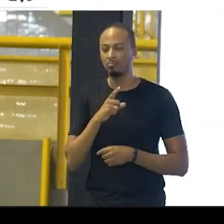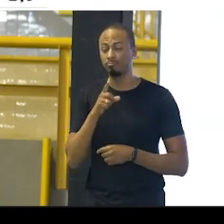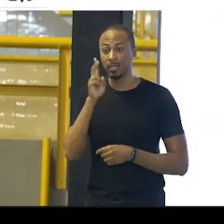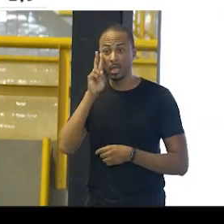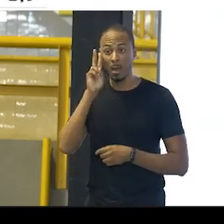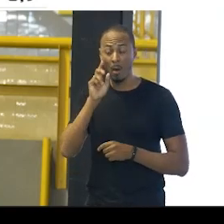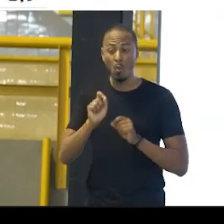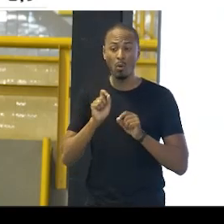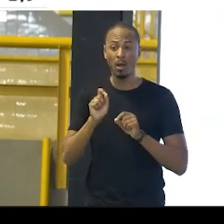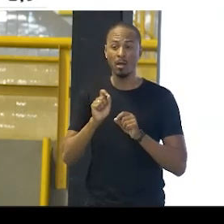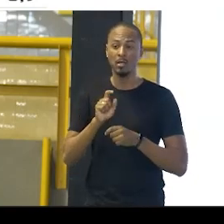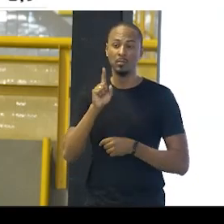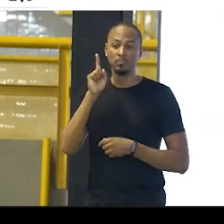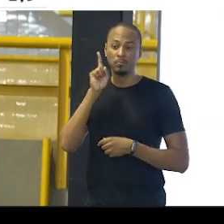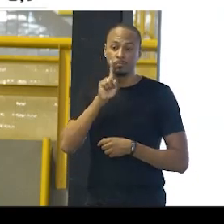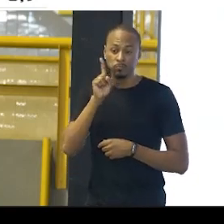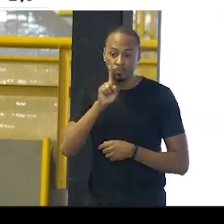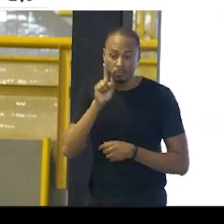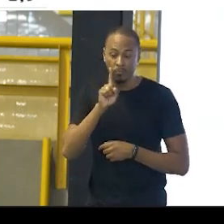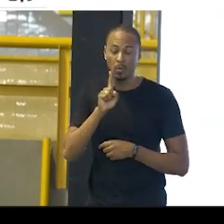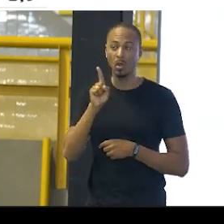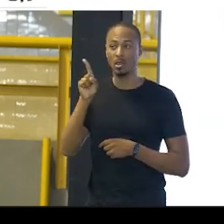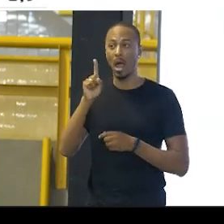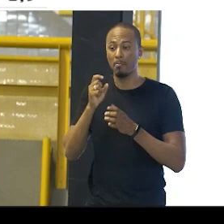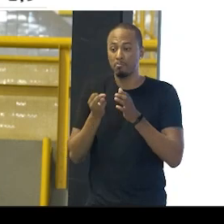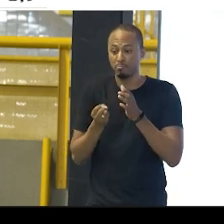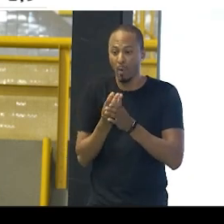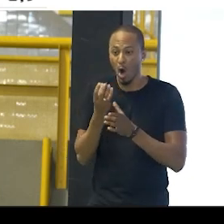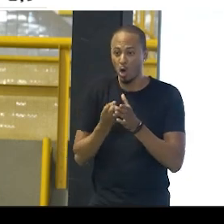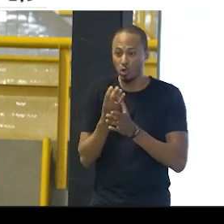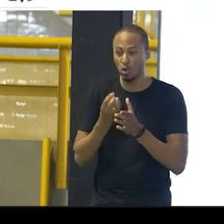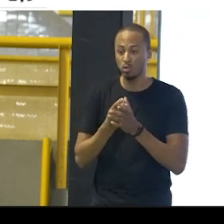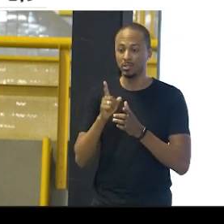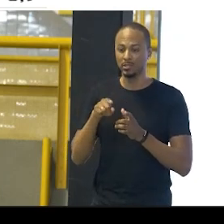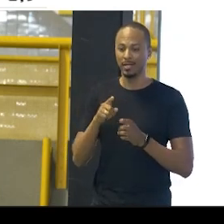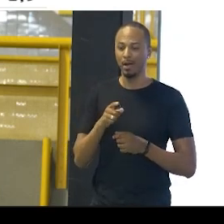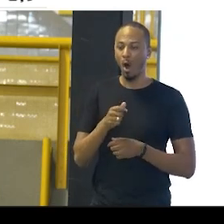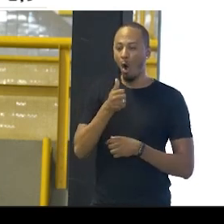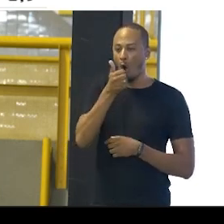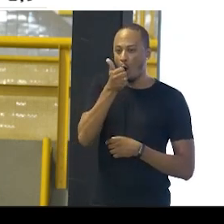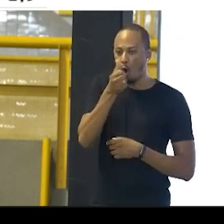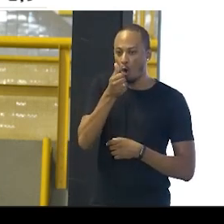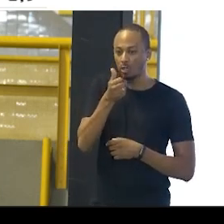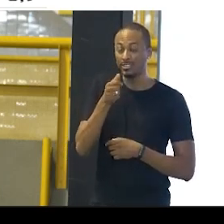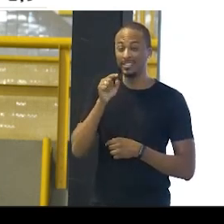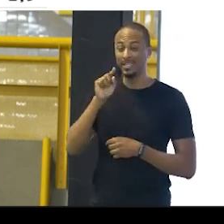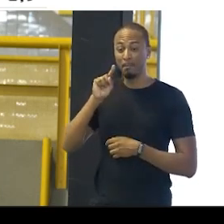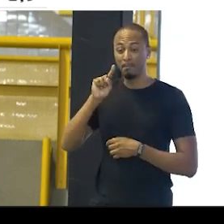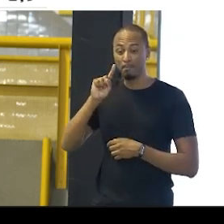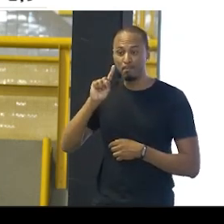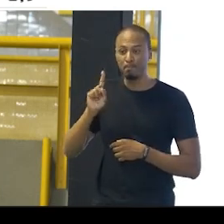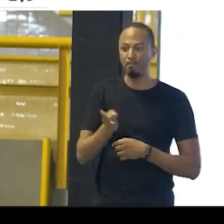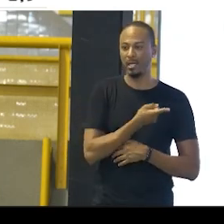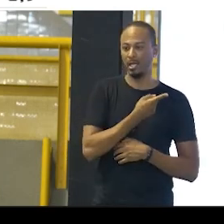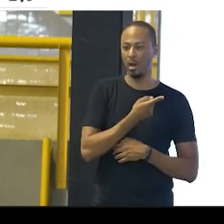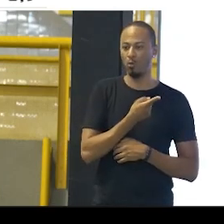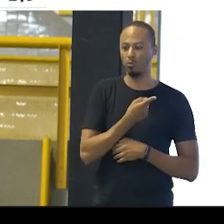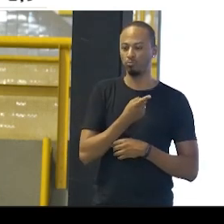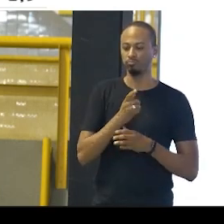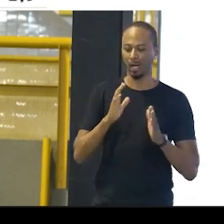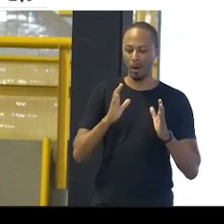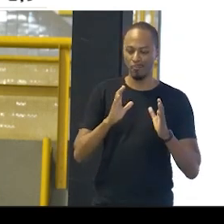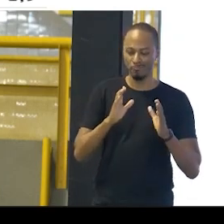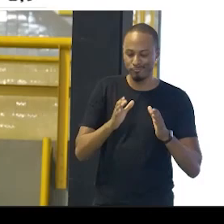Estados Unidos produzem 11 milhões de barris de petróleo por todos os dias, mas consomem